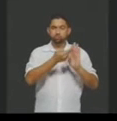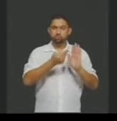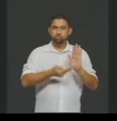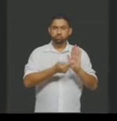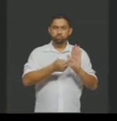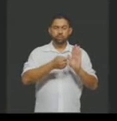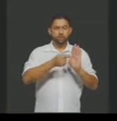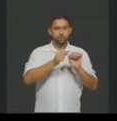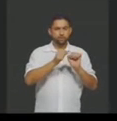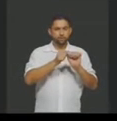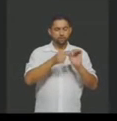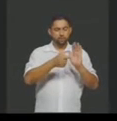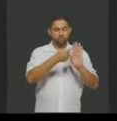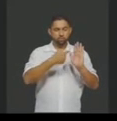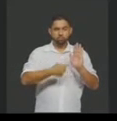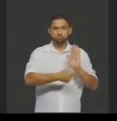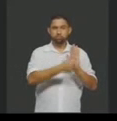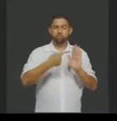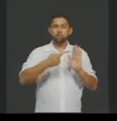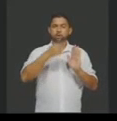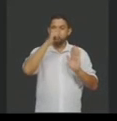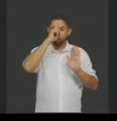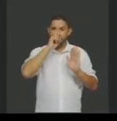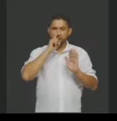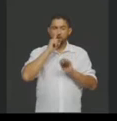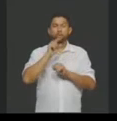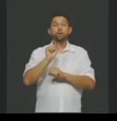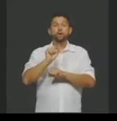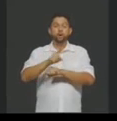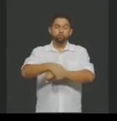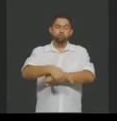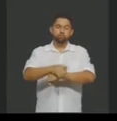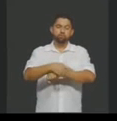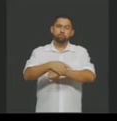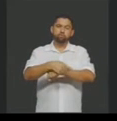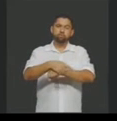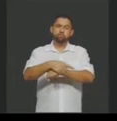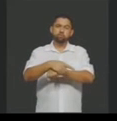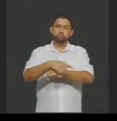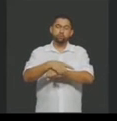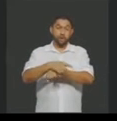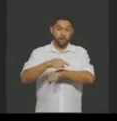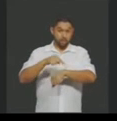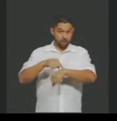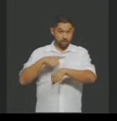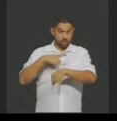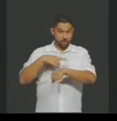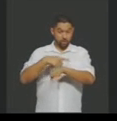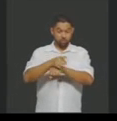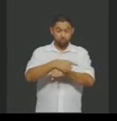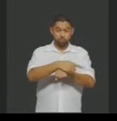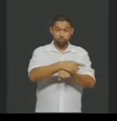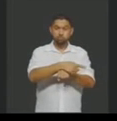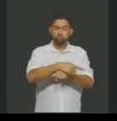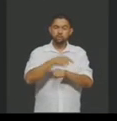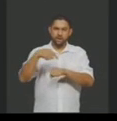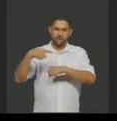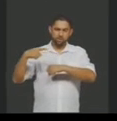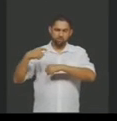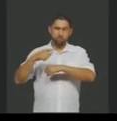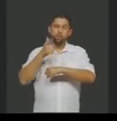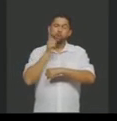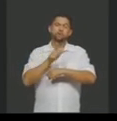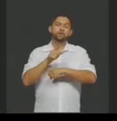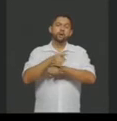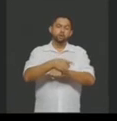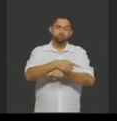que eu estou circulando de amarelo, é um flagelo que se movimenta, né? E ao se movimentar ele vai permitir a esse,